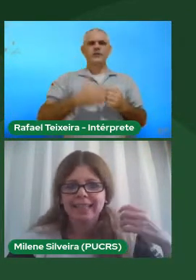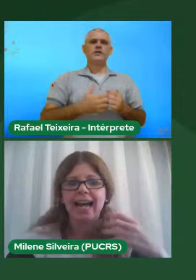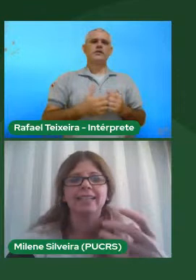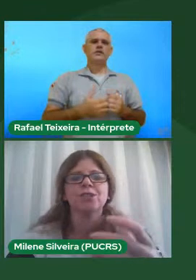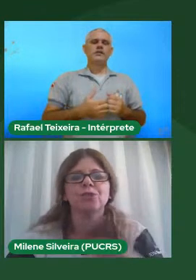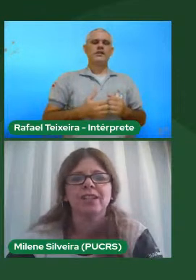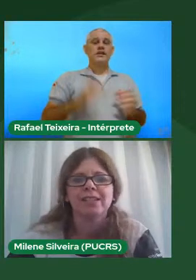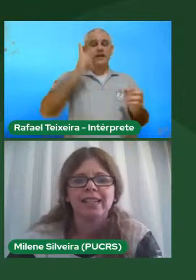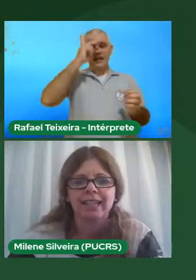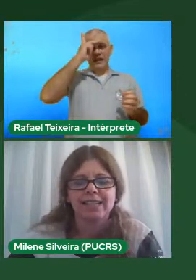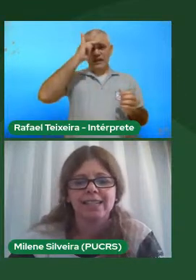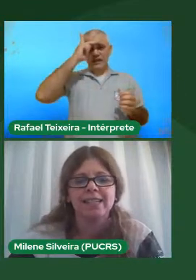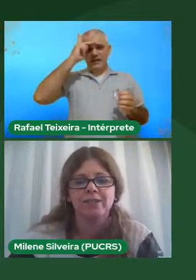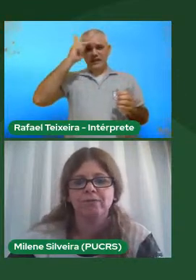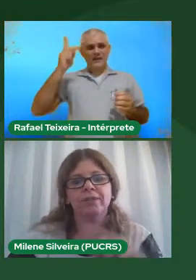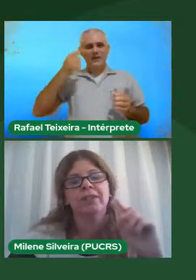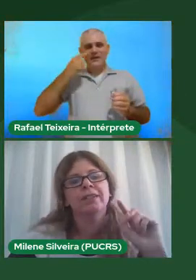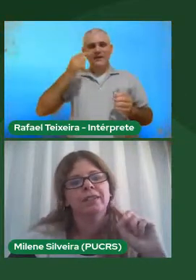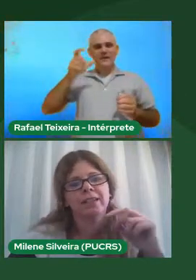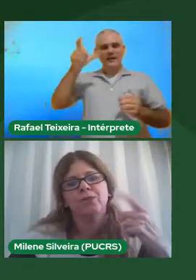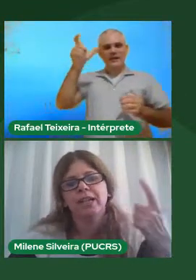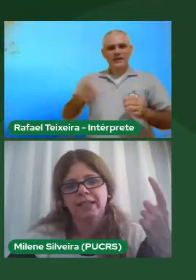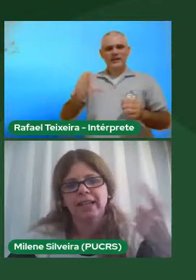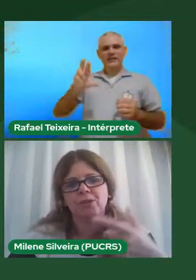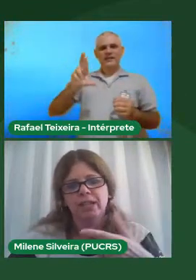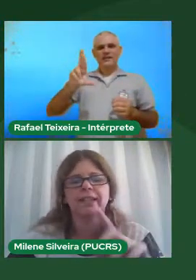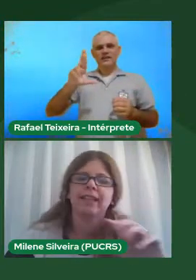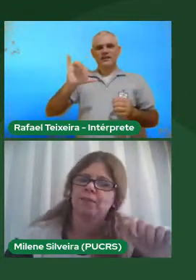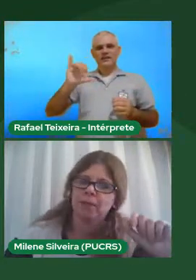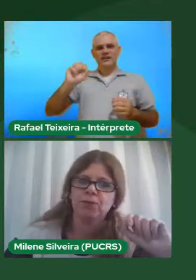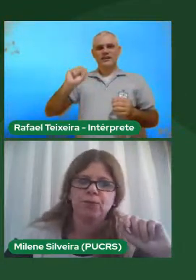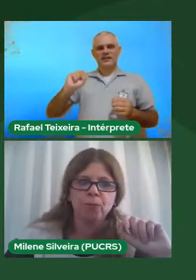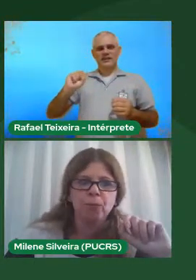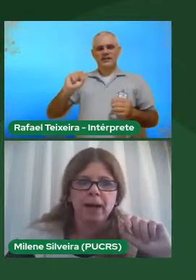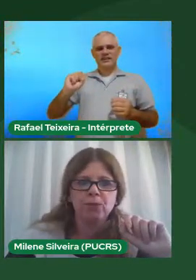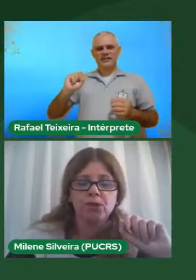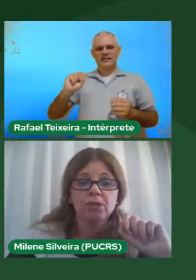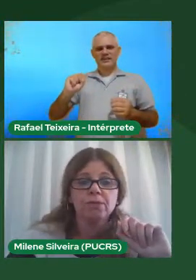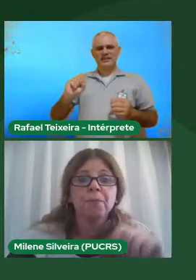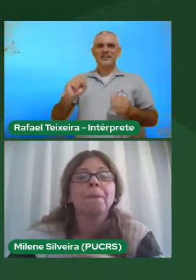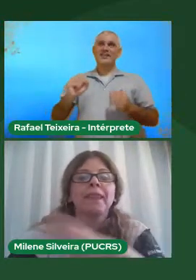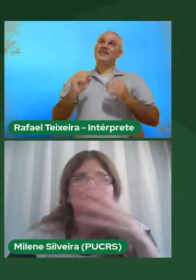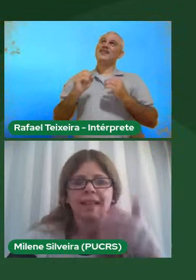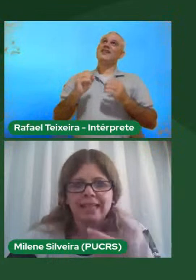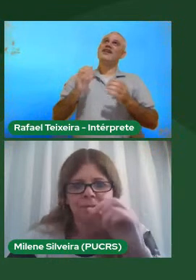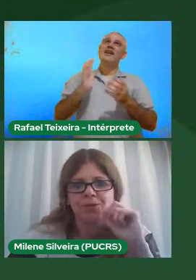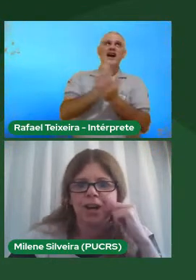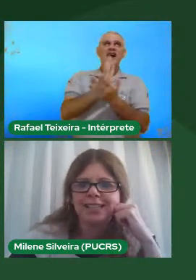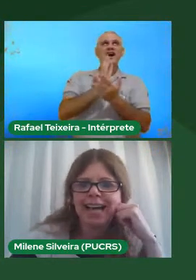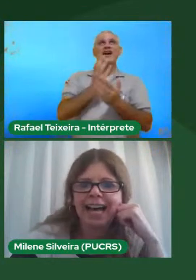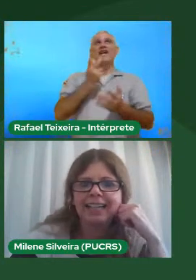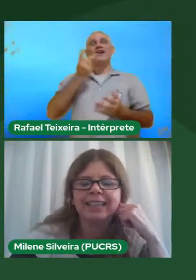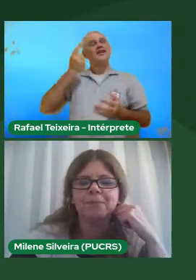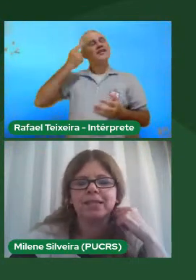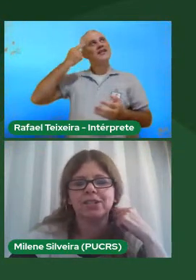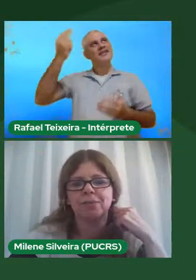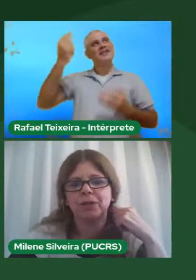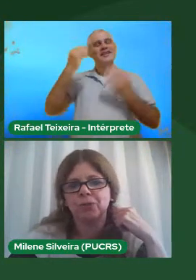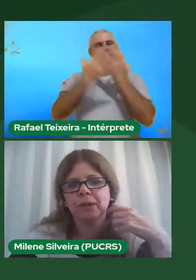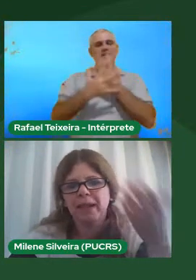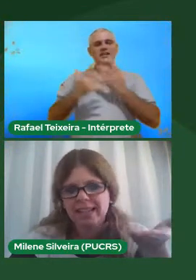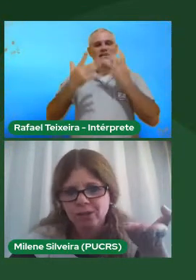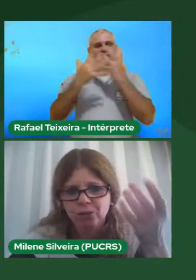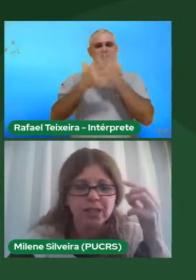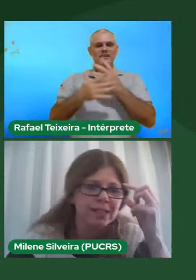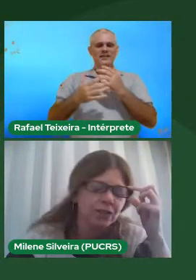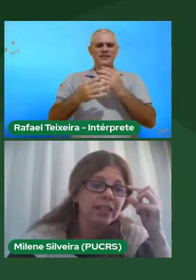as entradas do Cris em cada sessão. Eu ia cantar o que ele cantava, mas vou poupá-los disso. Estamos nós lá na mesa de